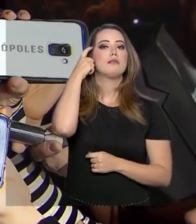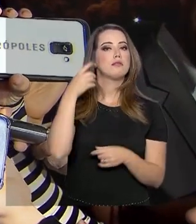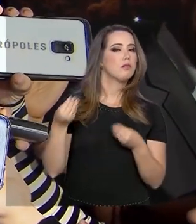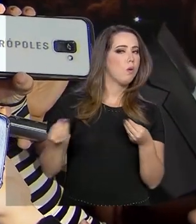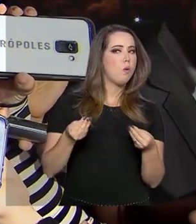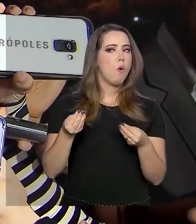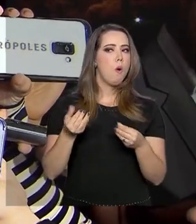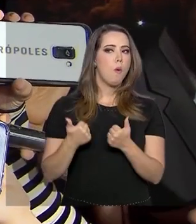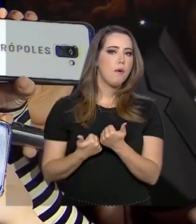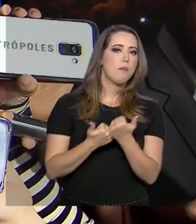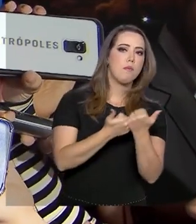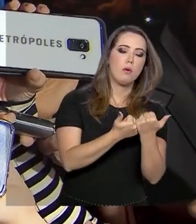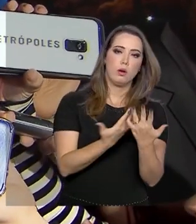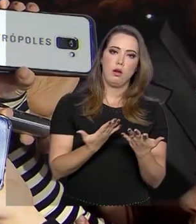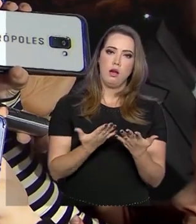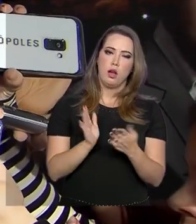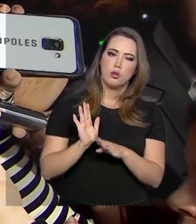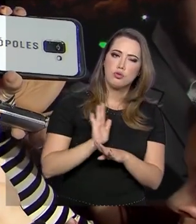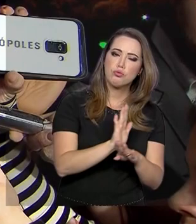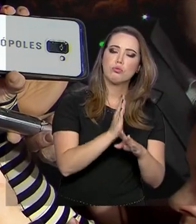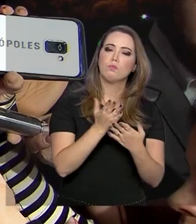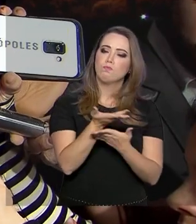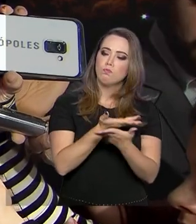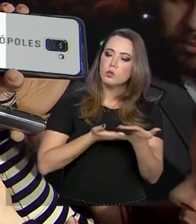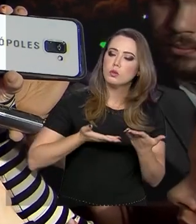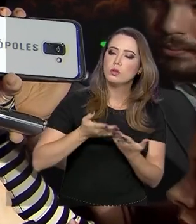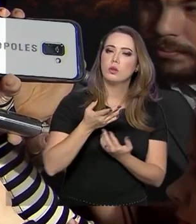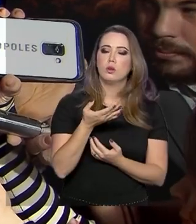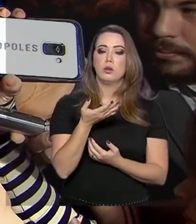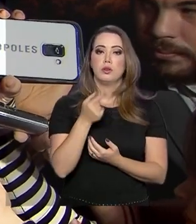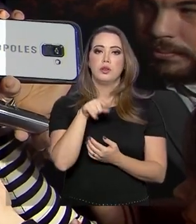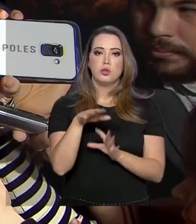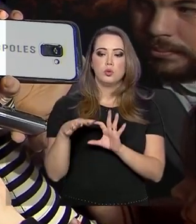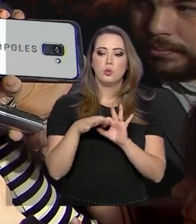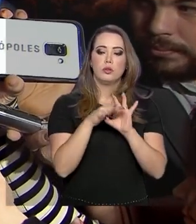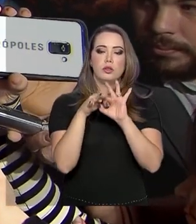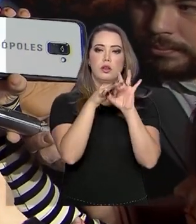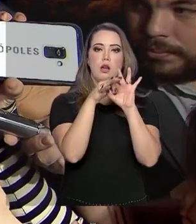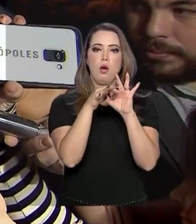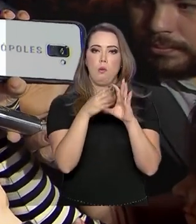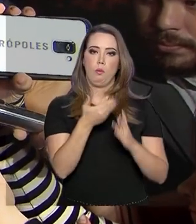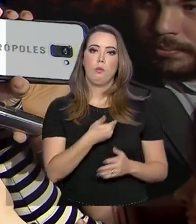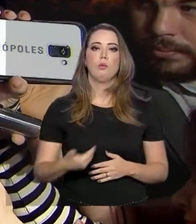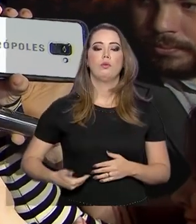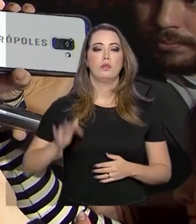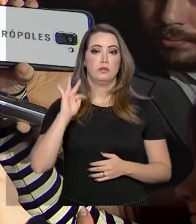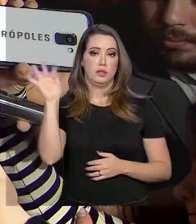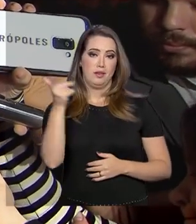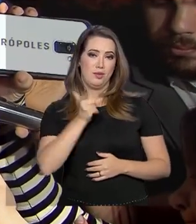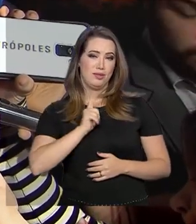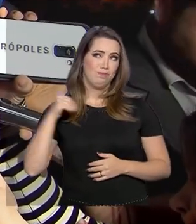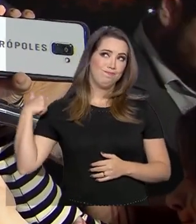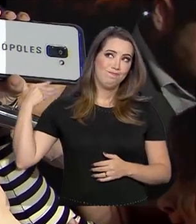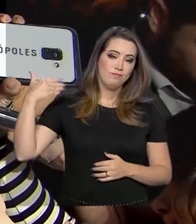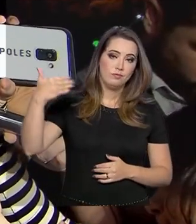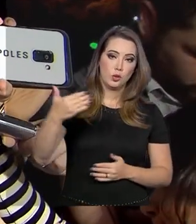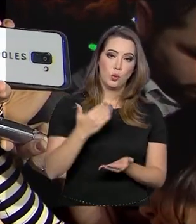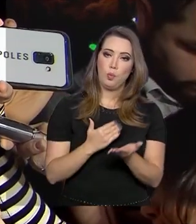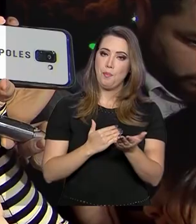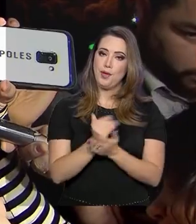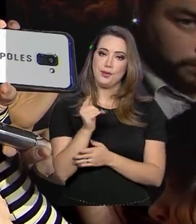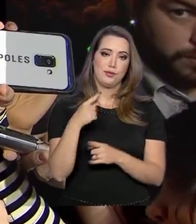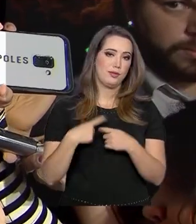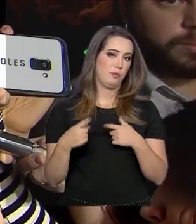colaborando com essa posição de muita unidade que o governo vem tendo desde o início desse